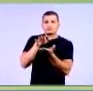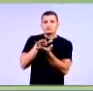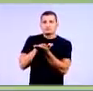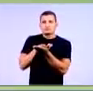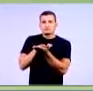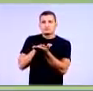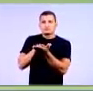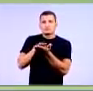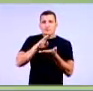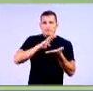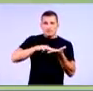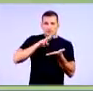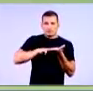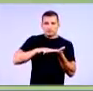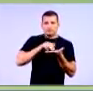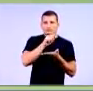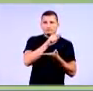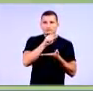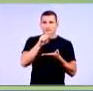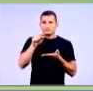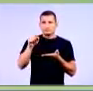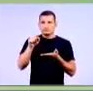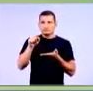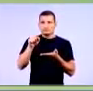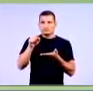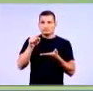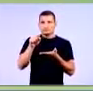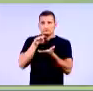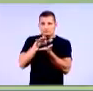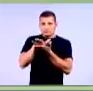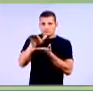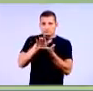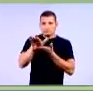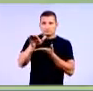esse método, que é esse daqui, ó, imprimir arquivo.